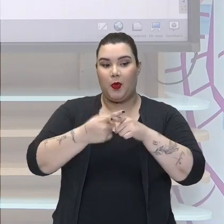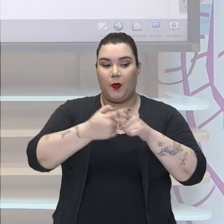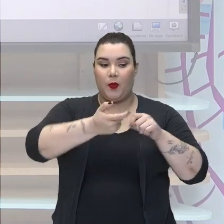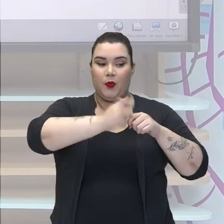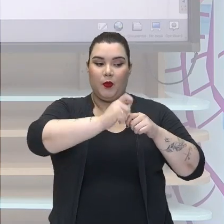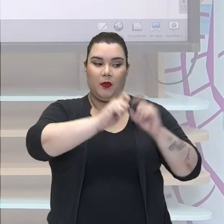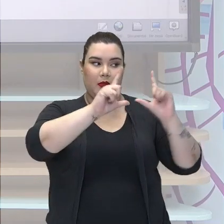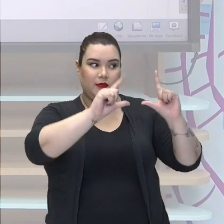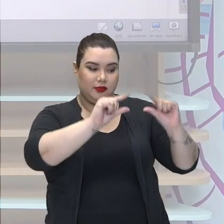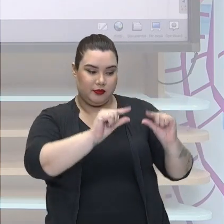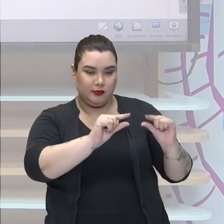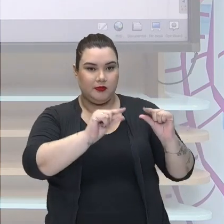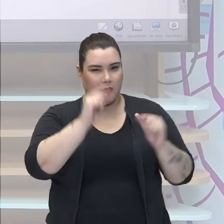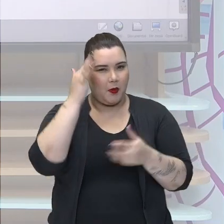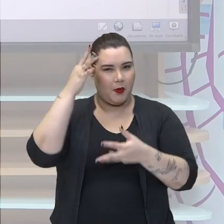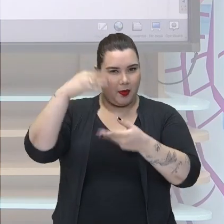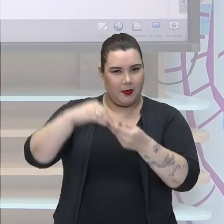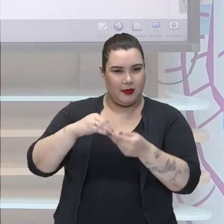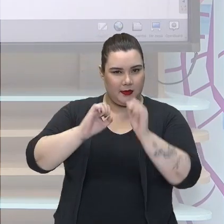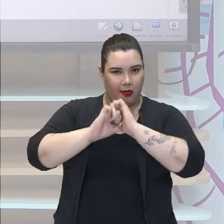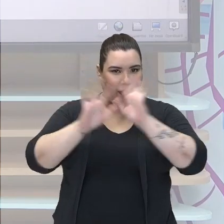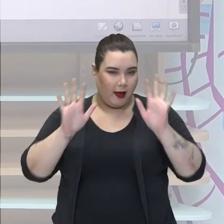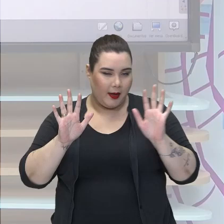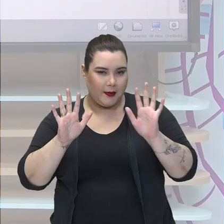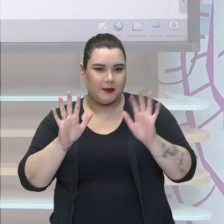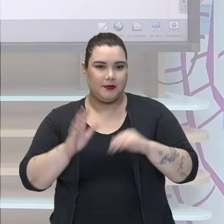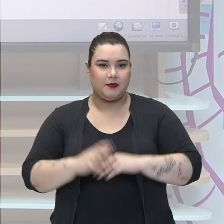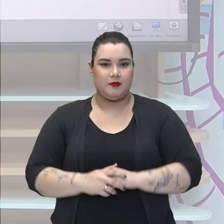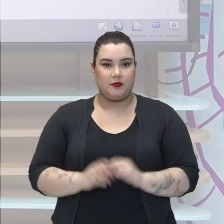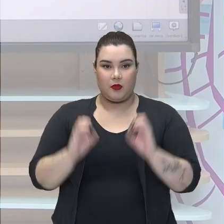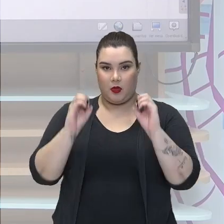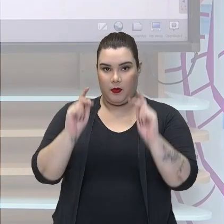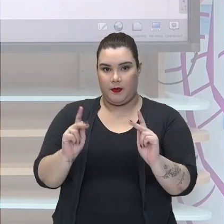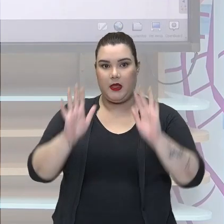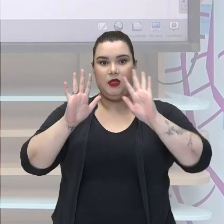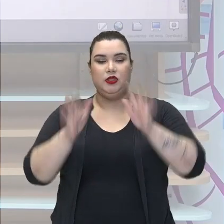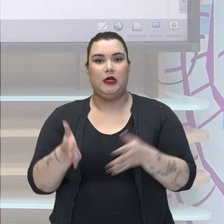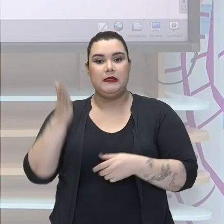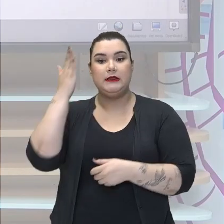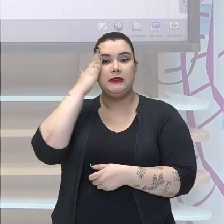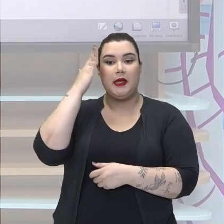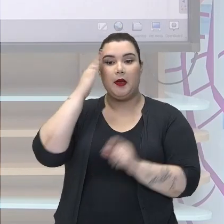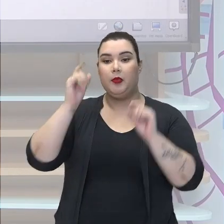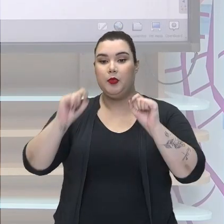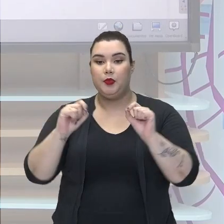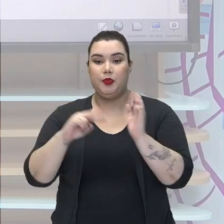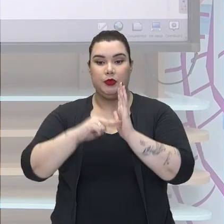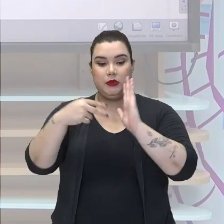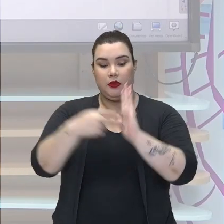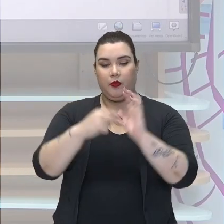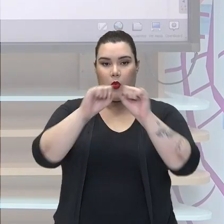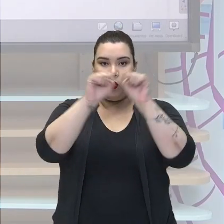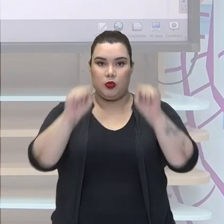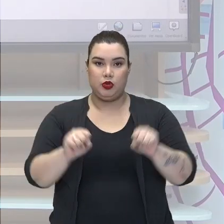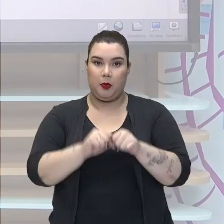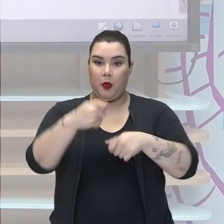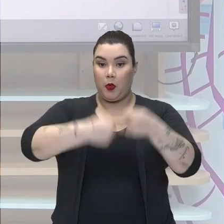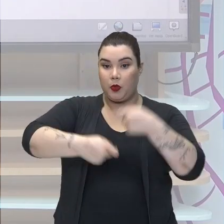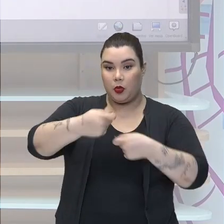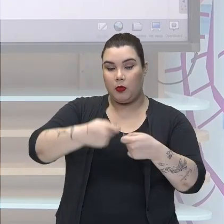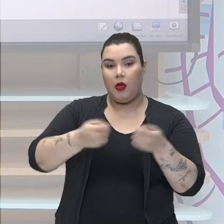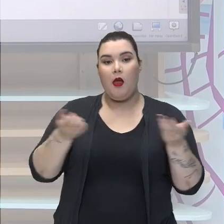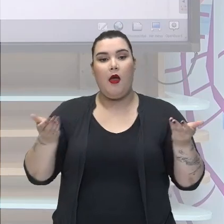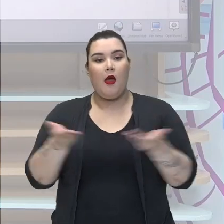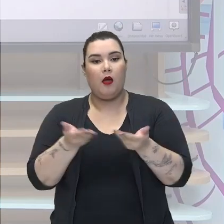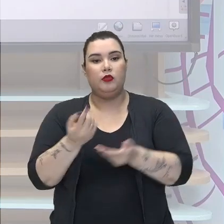para a venda. Deu para entender a partir desse exemplo? Bem, agora que nós já sabemos o que é um sistema econômico, a gente vai compreender